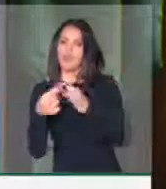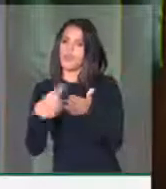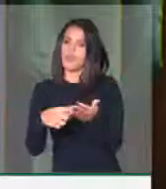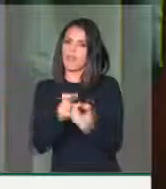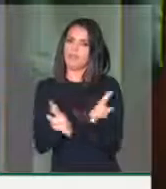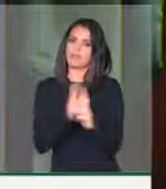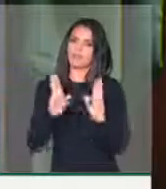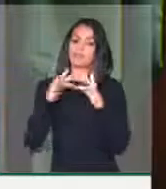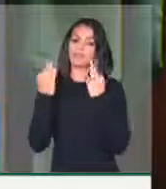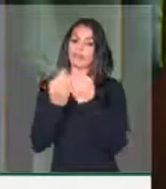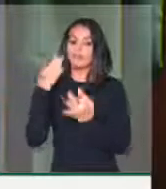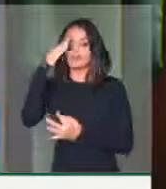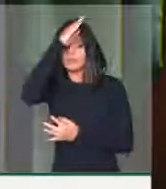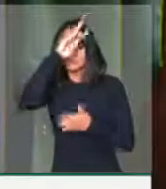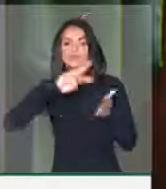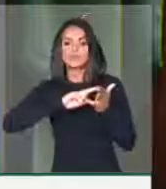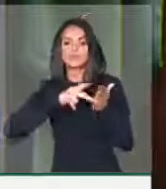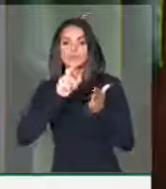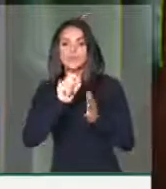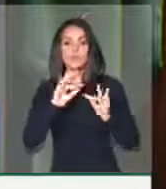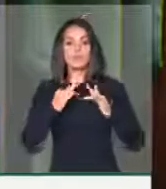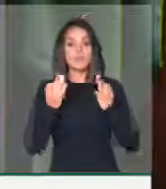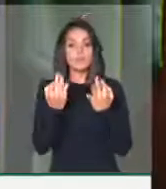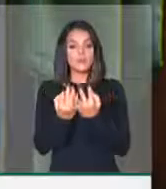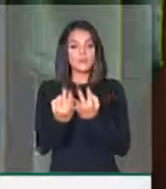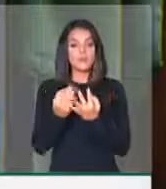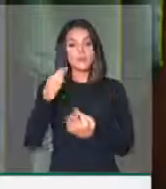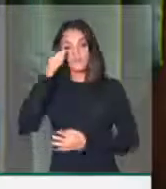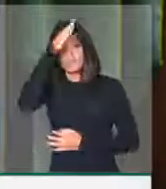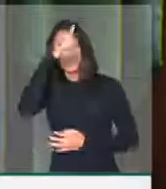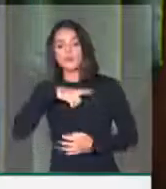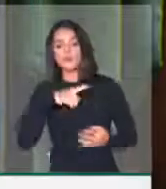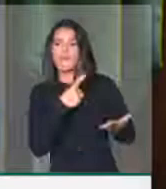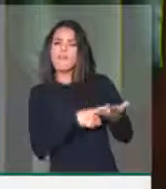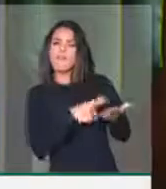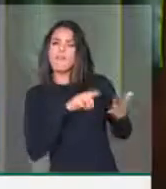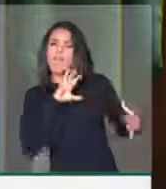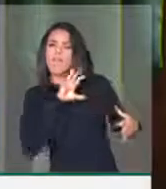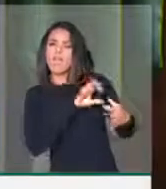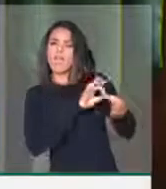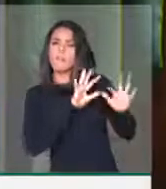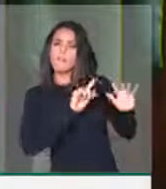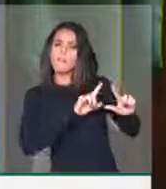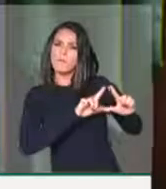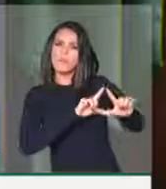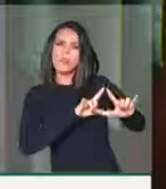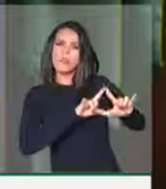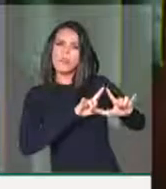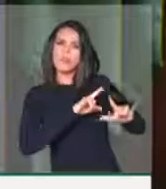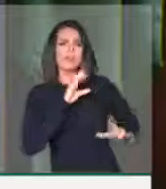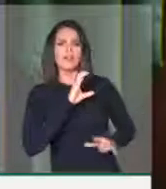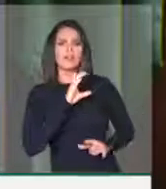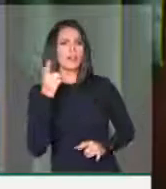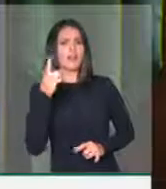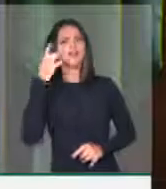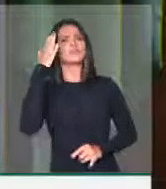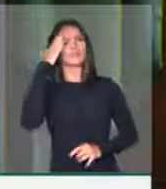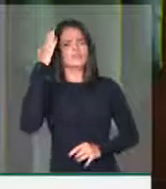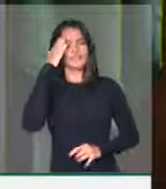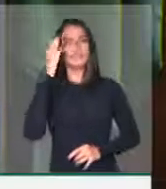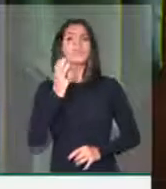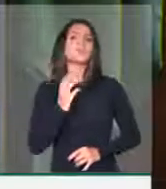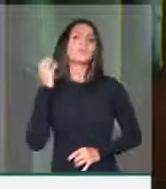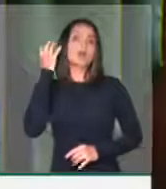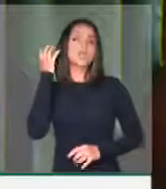que significa que a família Bolsonaro tem relações com as milícias. Evidentemente, já sabemos que o assassinato da Marielle